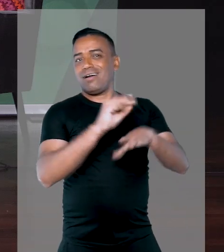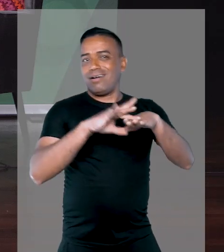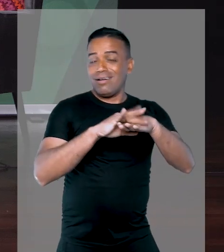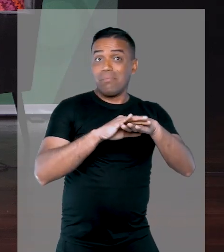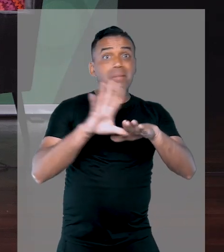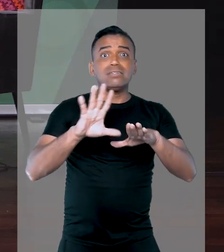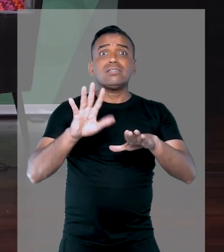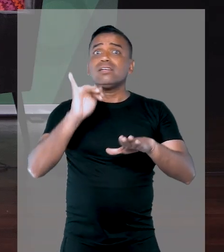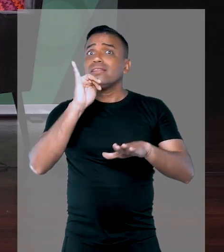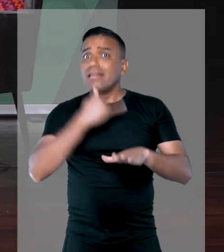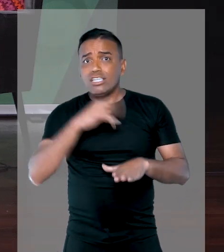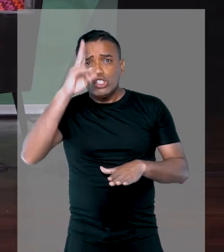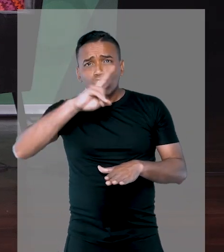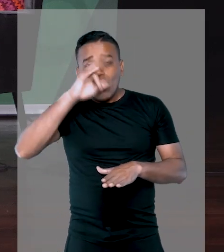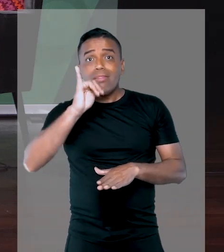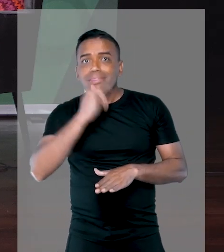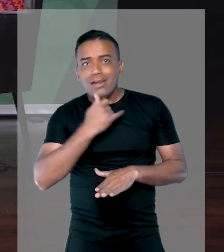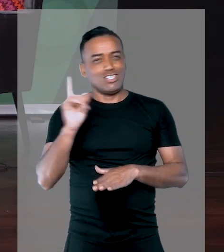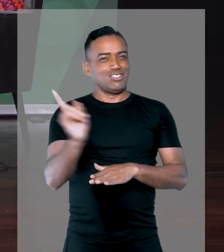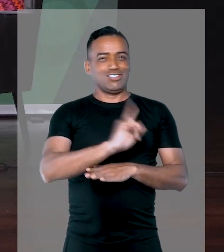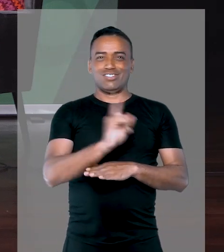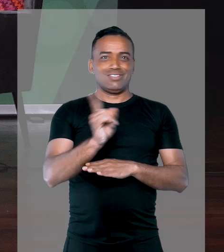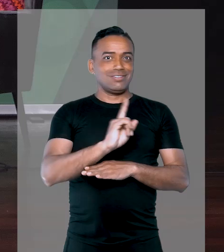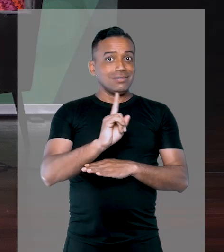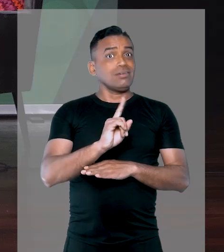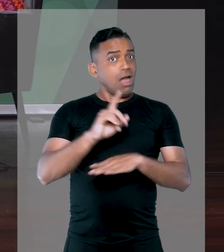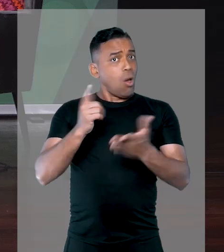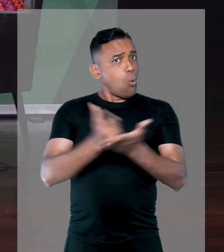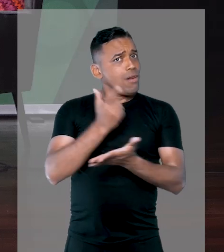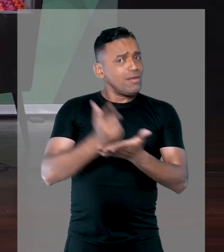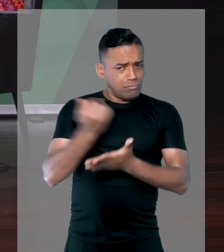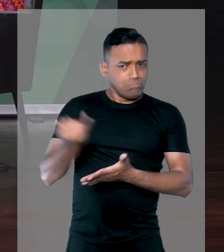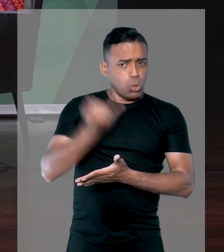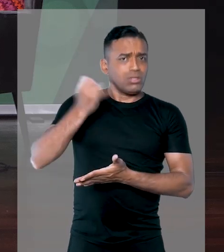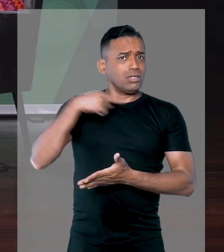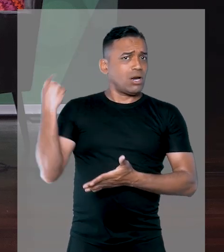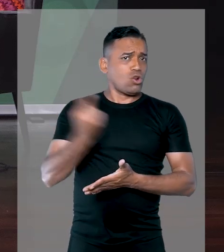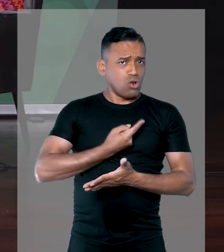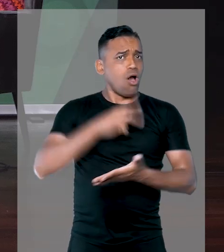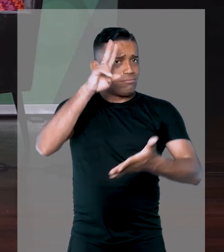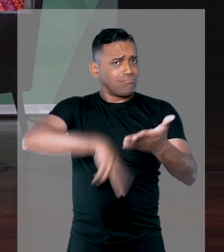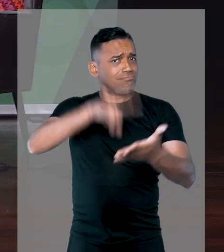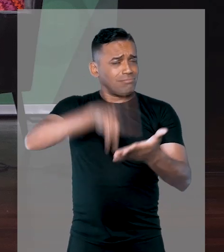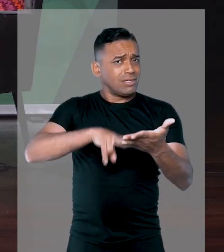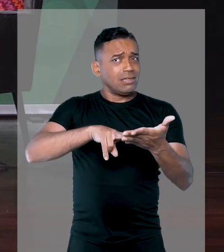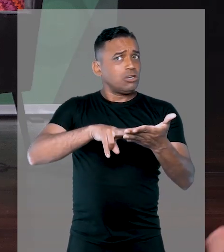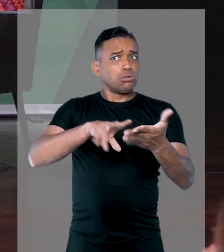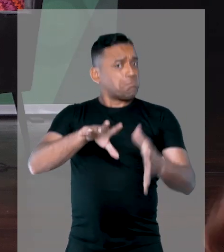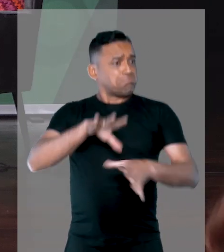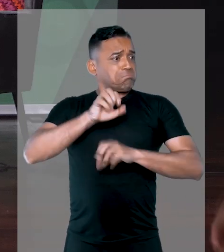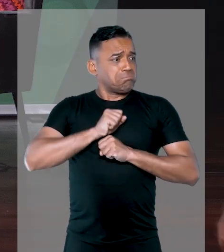livro triste, né? É um livro importante de ser lido, assim, e não traz